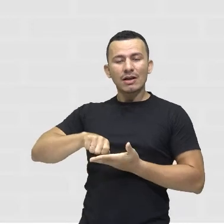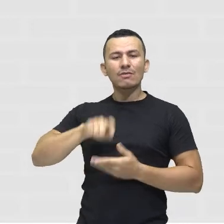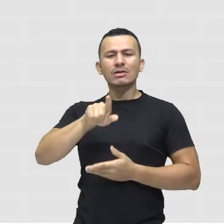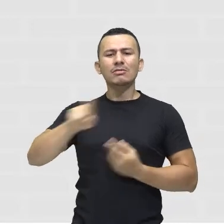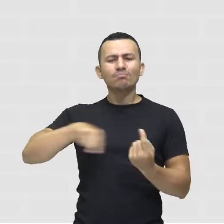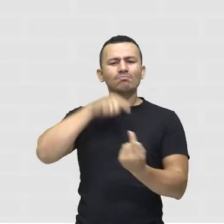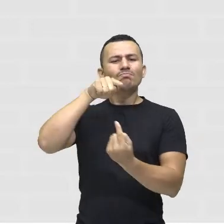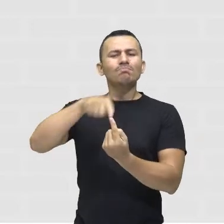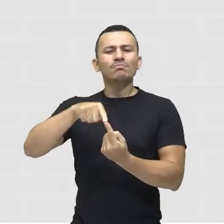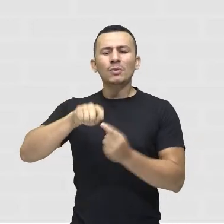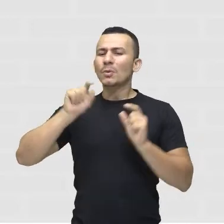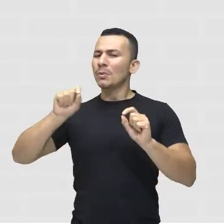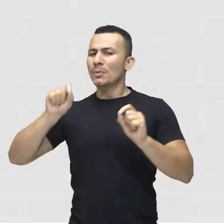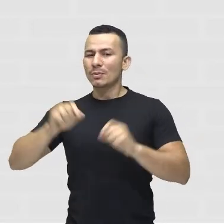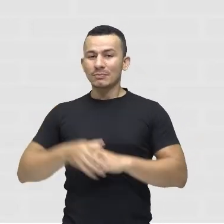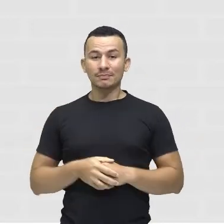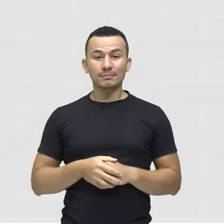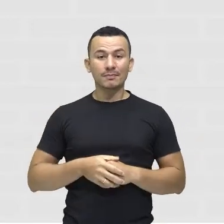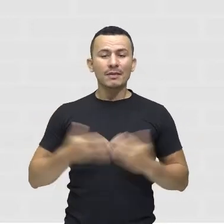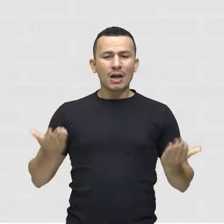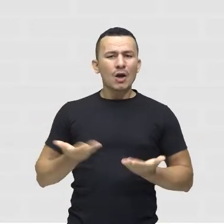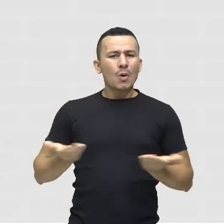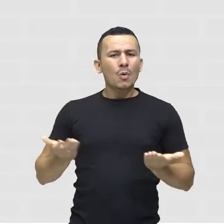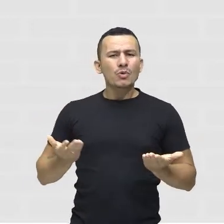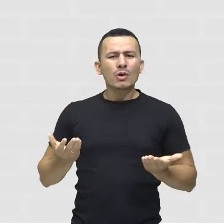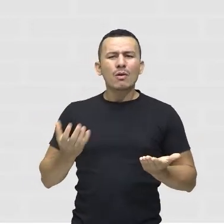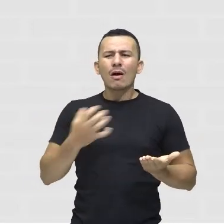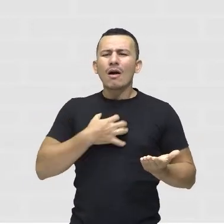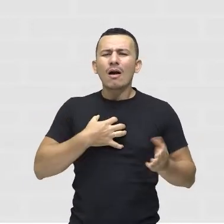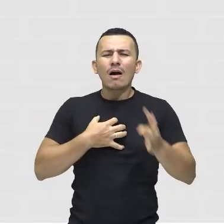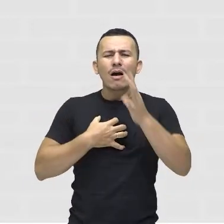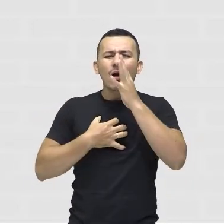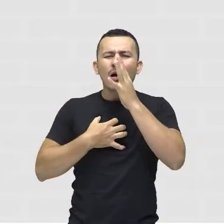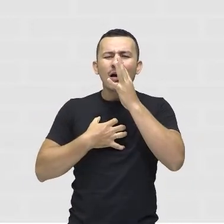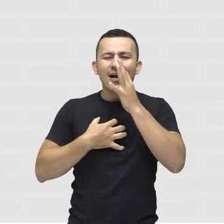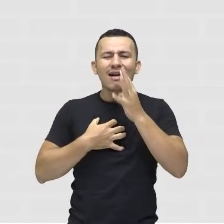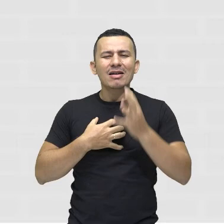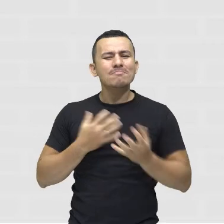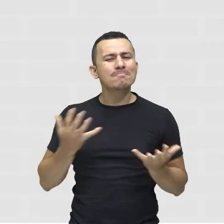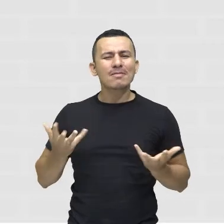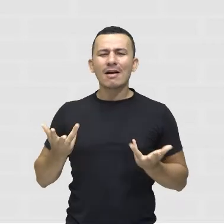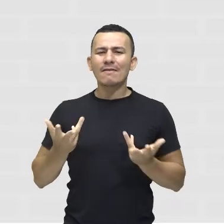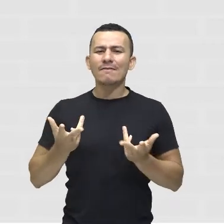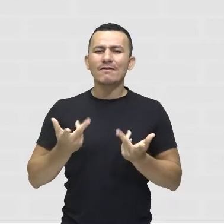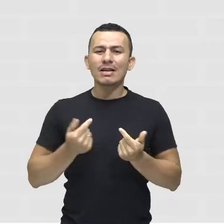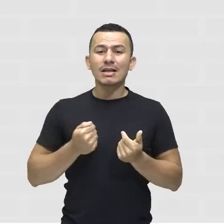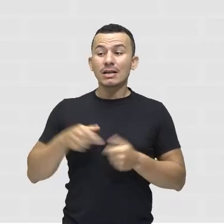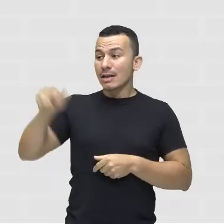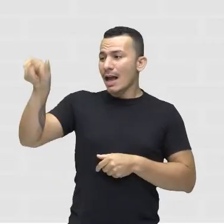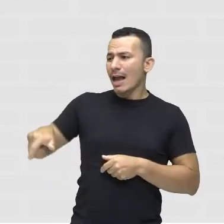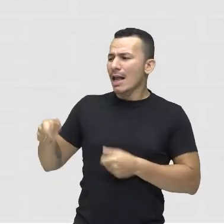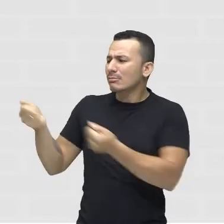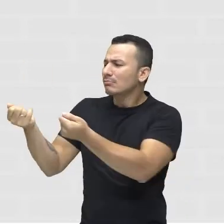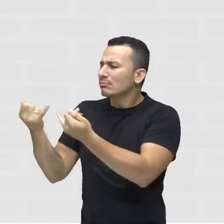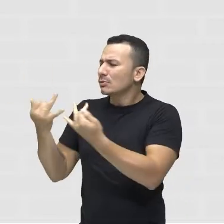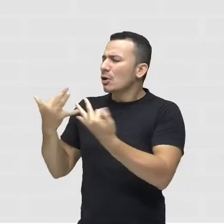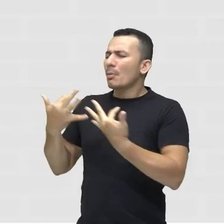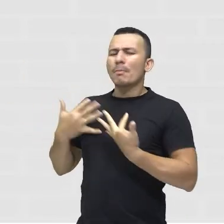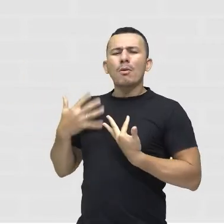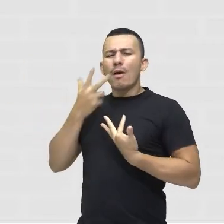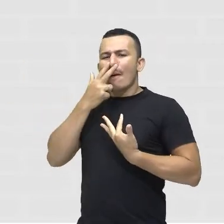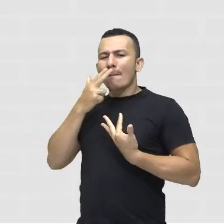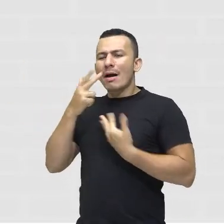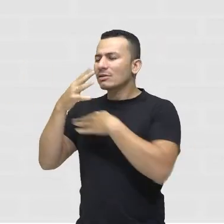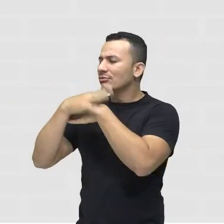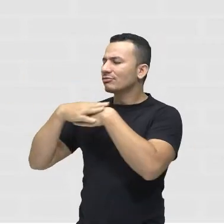motiva hoje me encantei com... Hoje eu me encantei com a fala do Afonso, que foi tão acolhedora, que